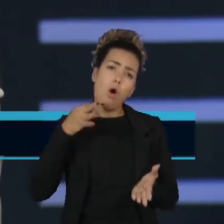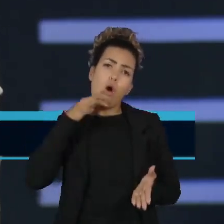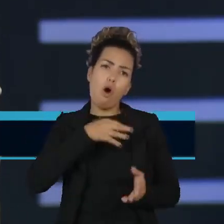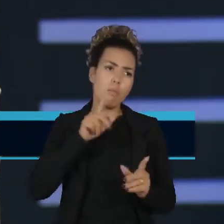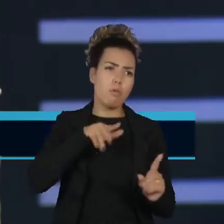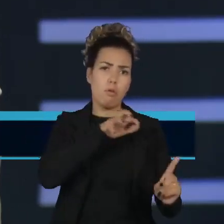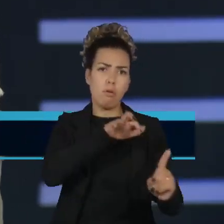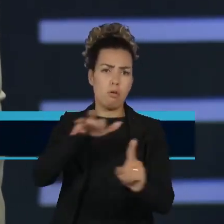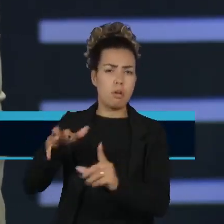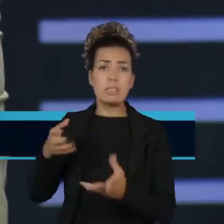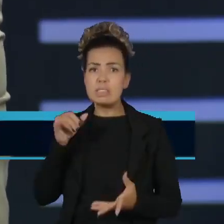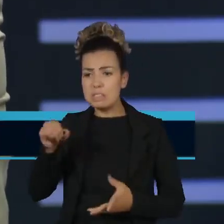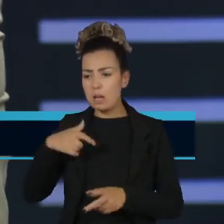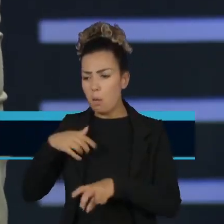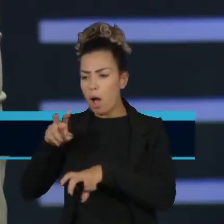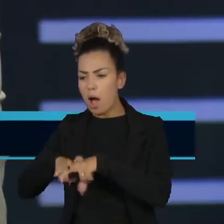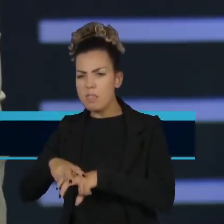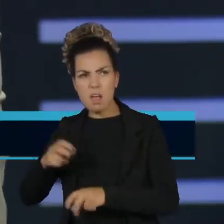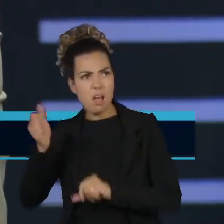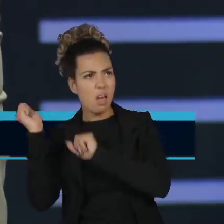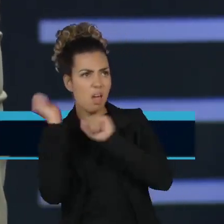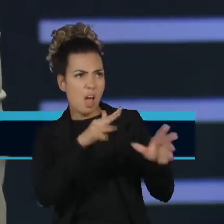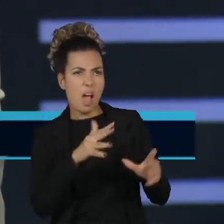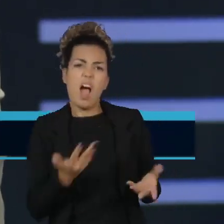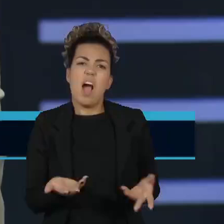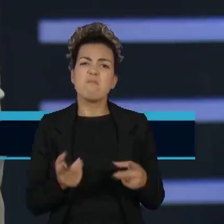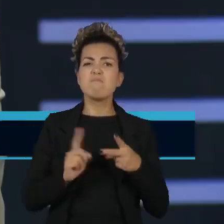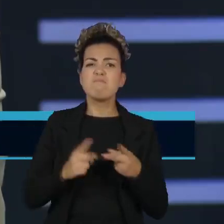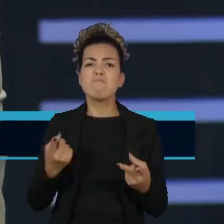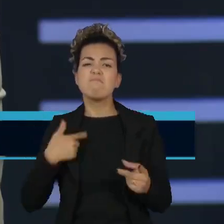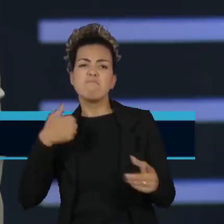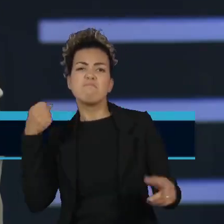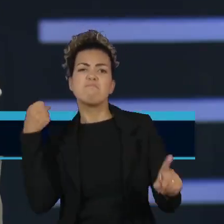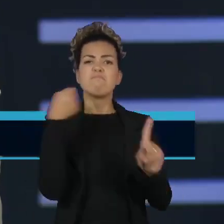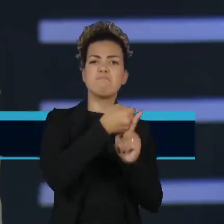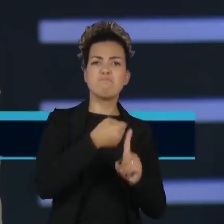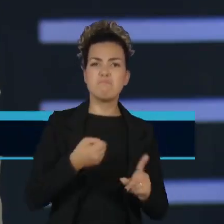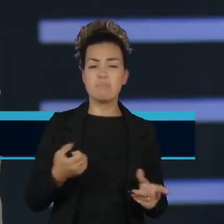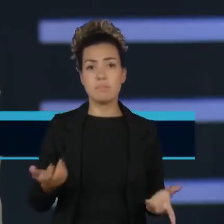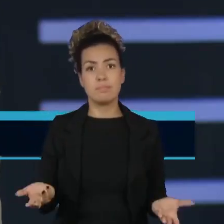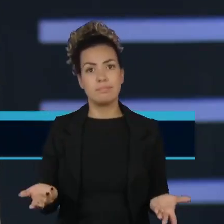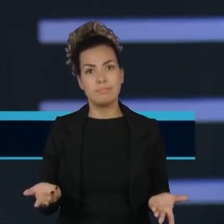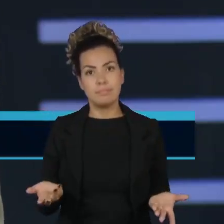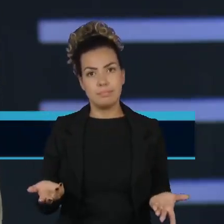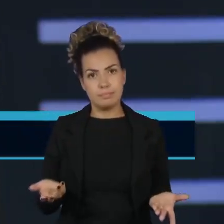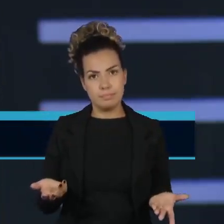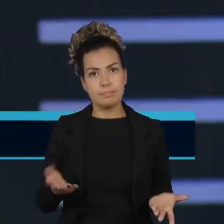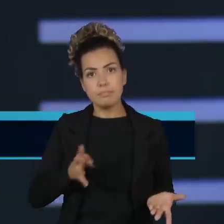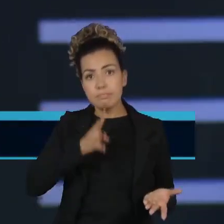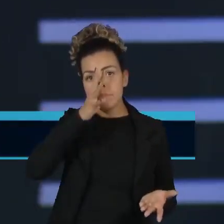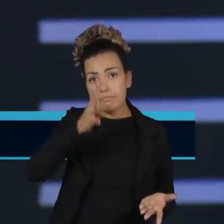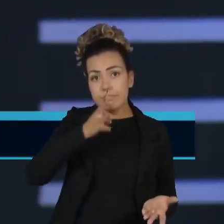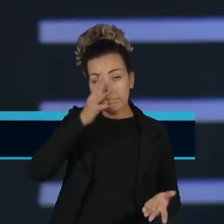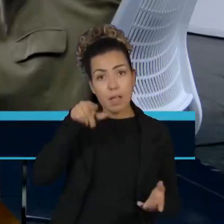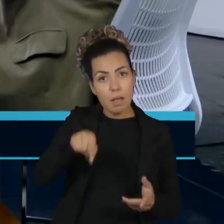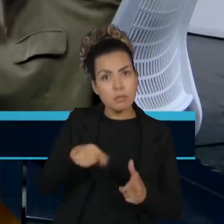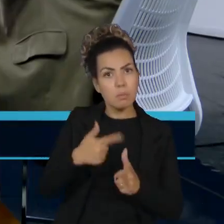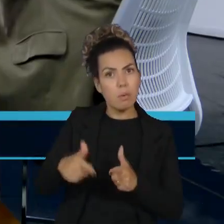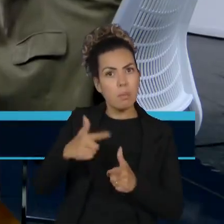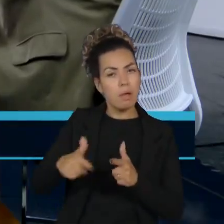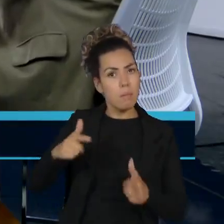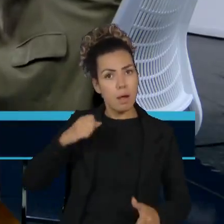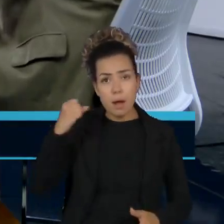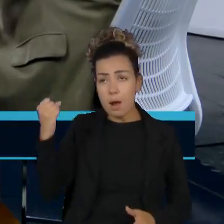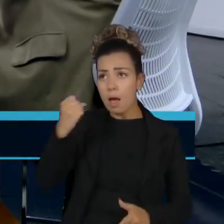dar uma cadeirada, eu vou dar um soco no meu adversário. Então, sempre teve problema, não é tão grave como parece,